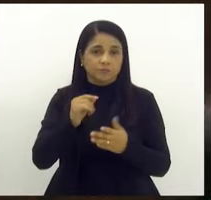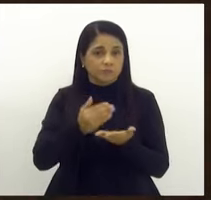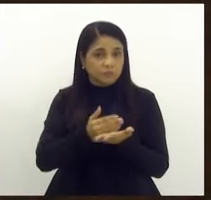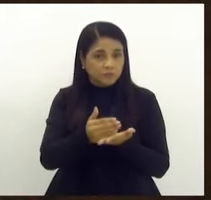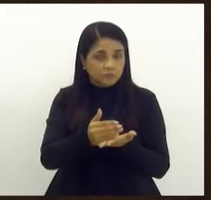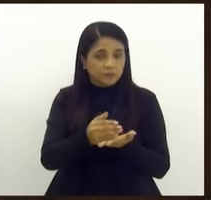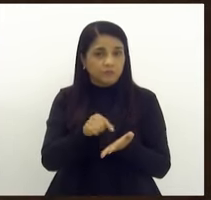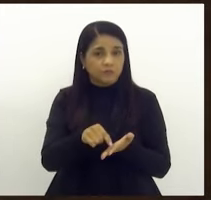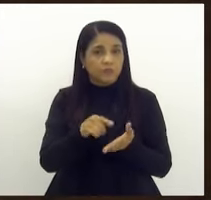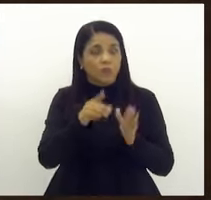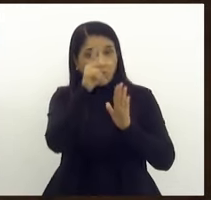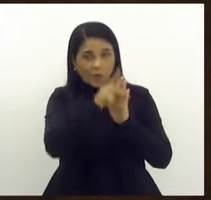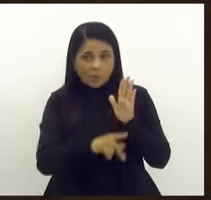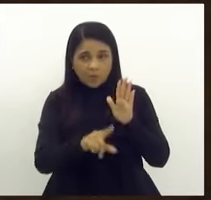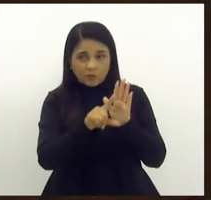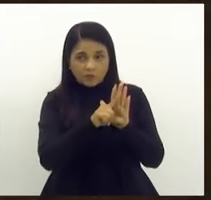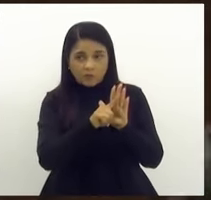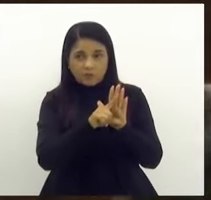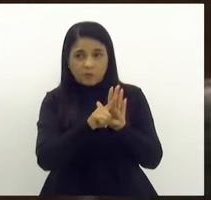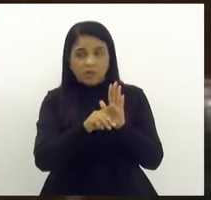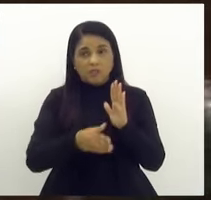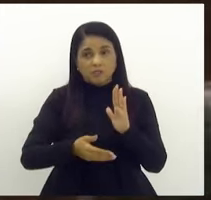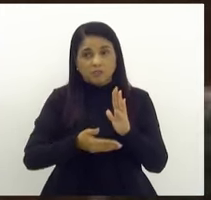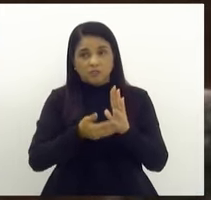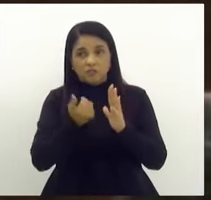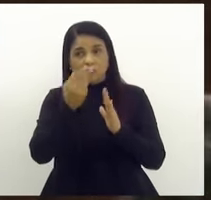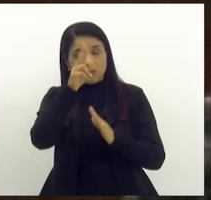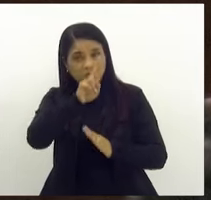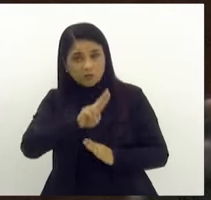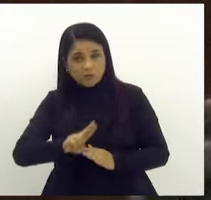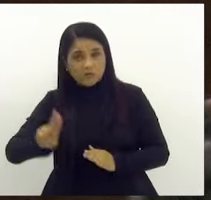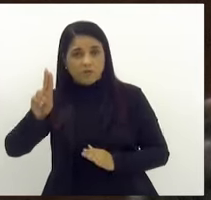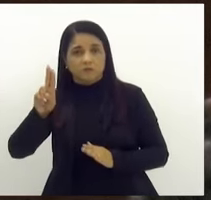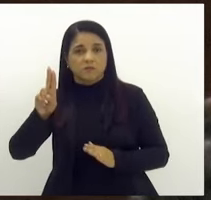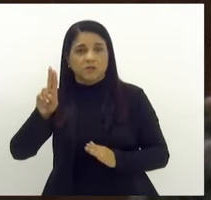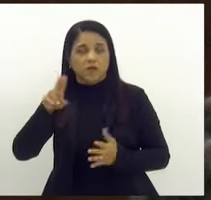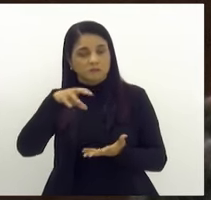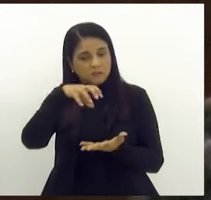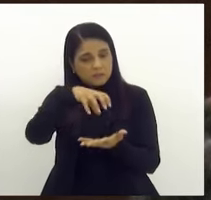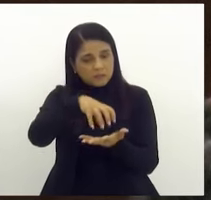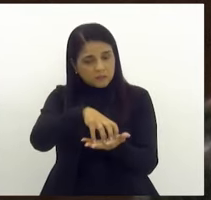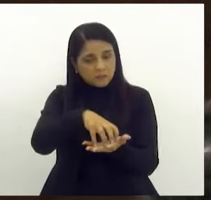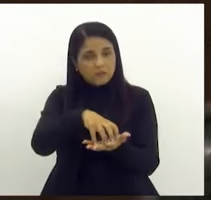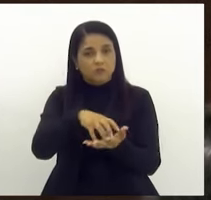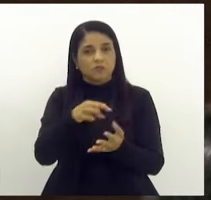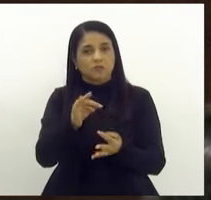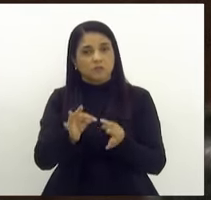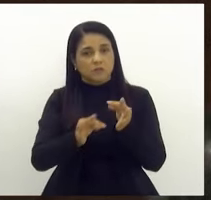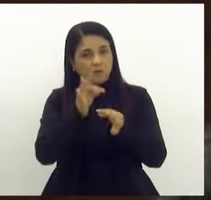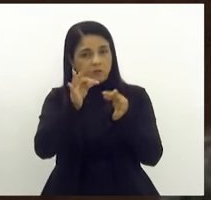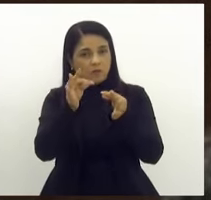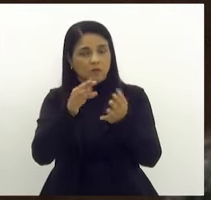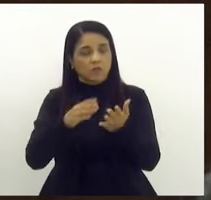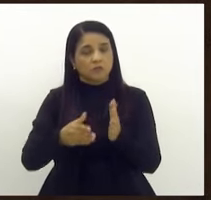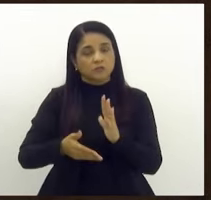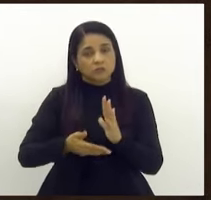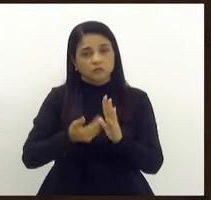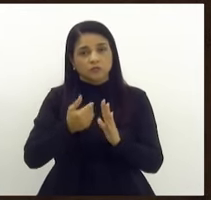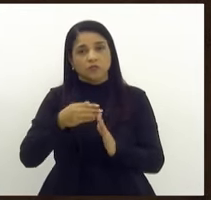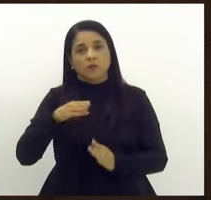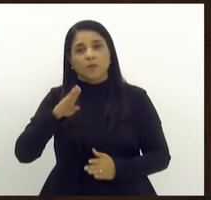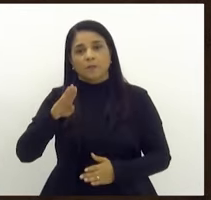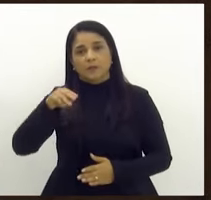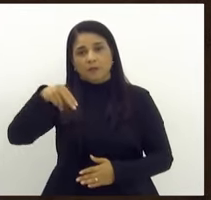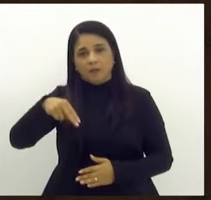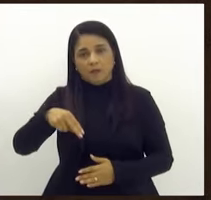o projeto ele retira as Universidades e centros tecnológicos retira o BNDS desse